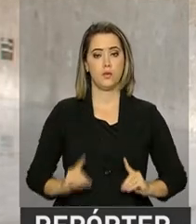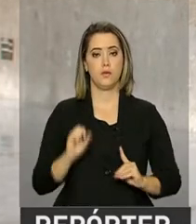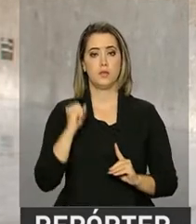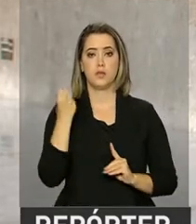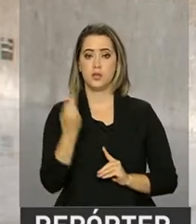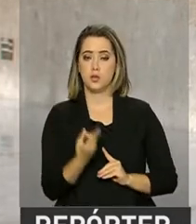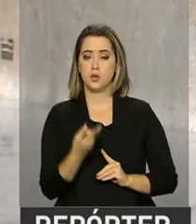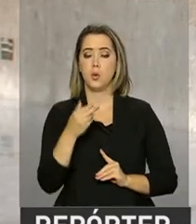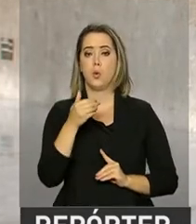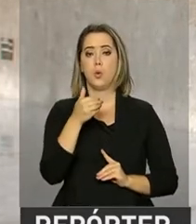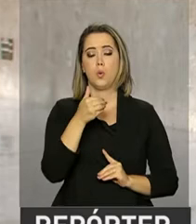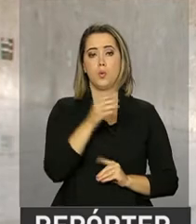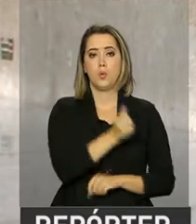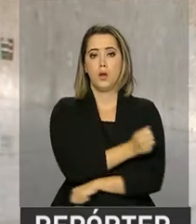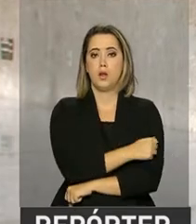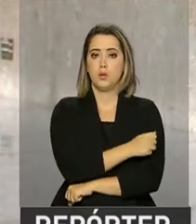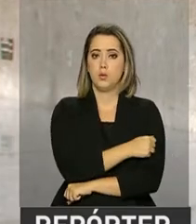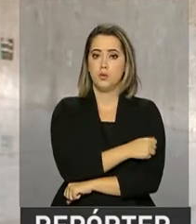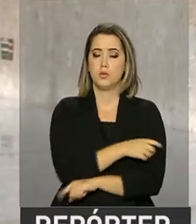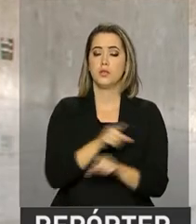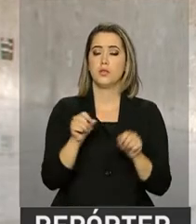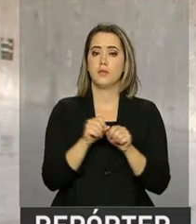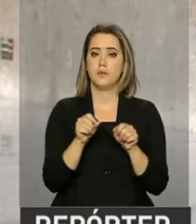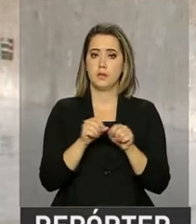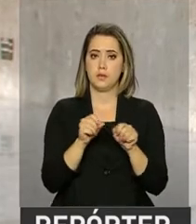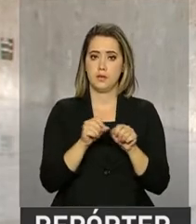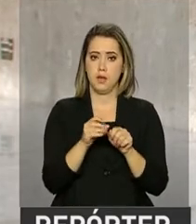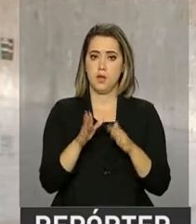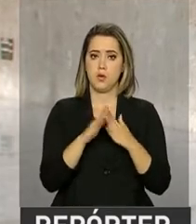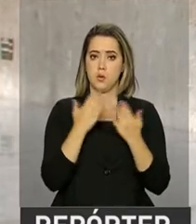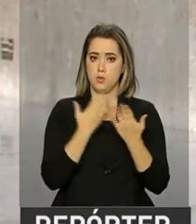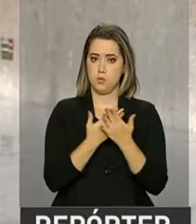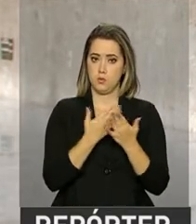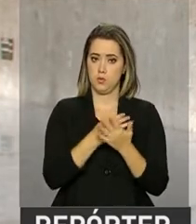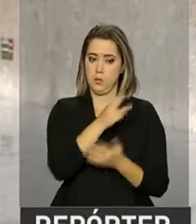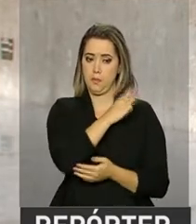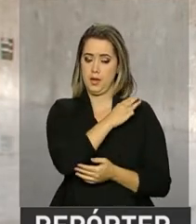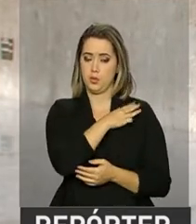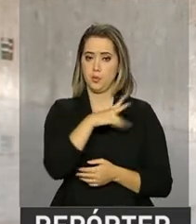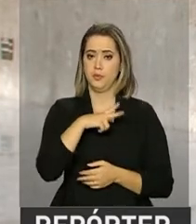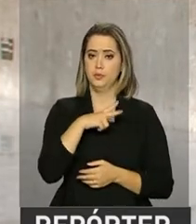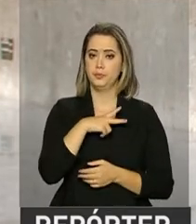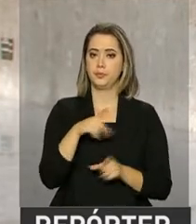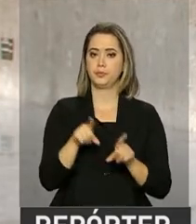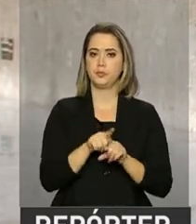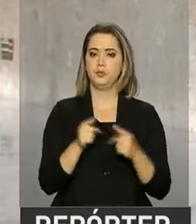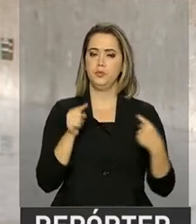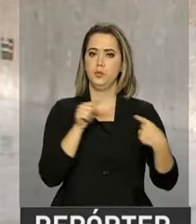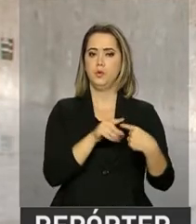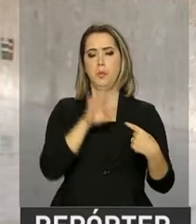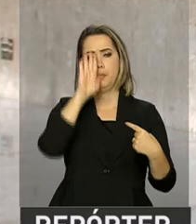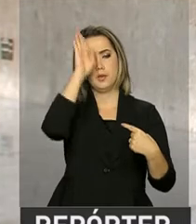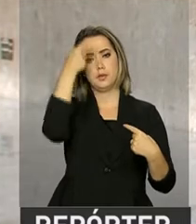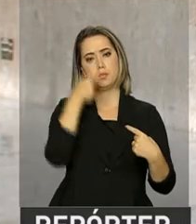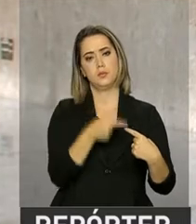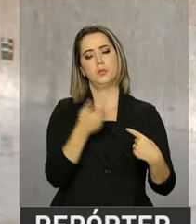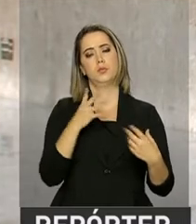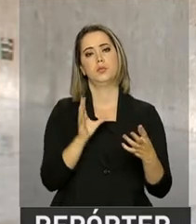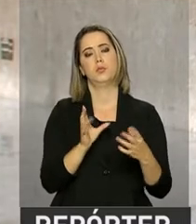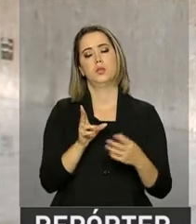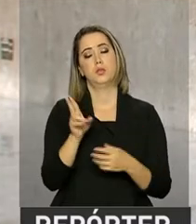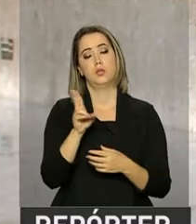concluíram o ensino médio na rede particular de ensino com bolsa integral são público prioritário do programa